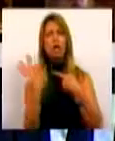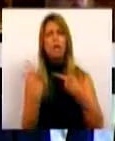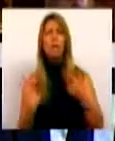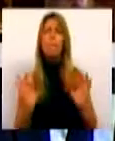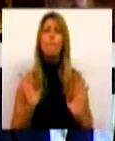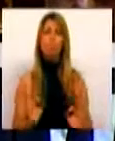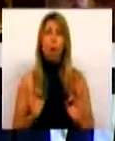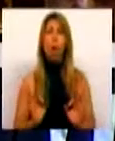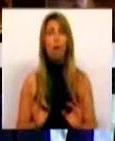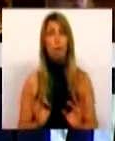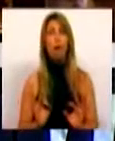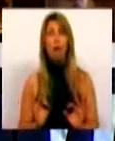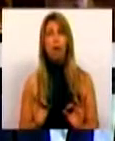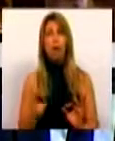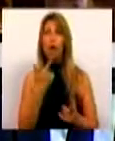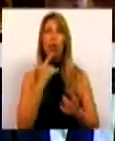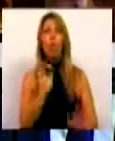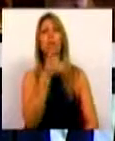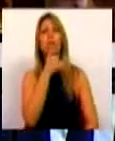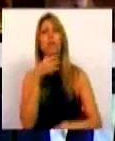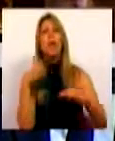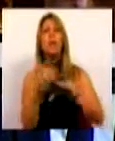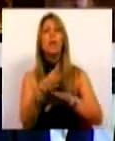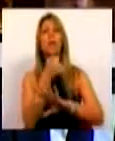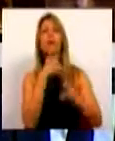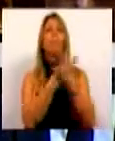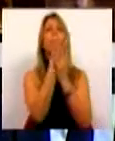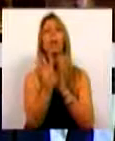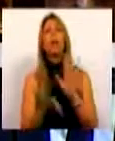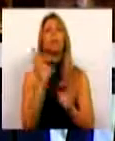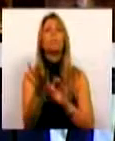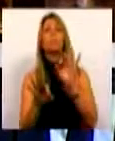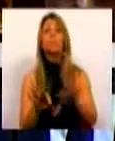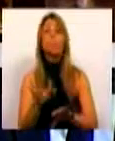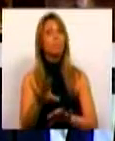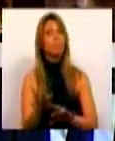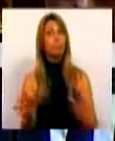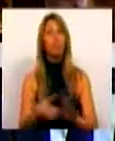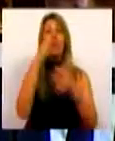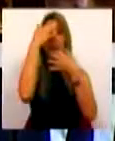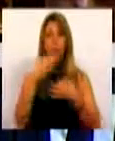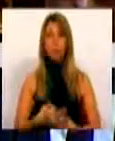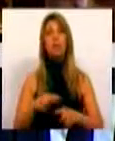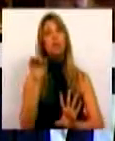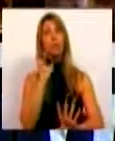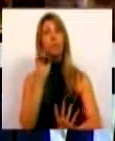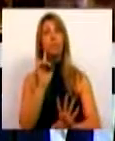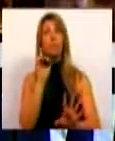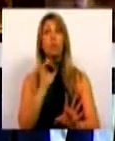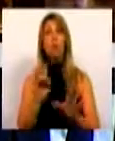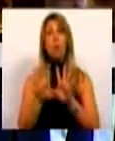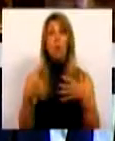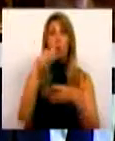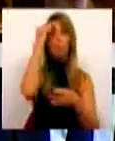próprias que não podem ser determinadas por medidas avulsas. A dignificação e valorização da classe docente não